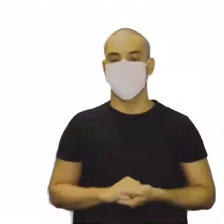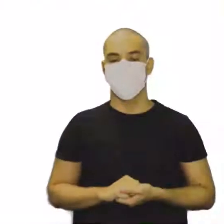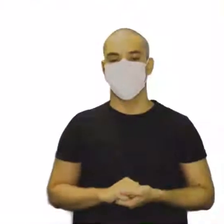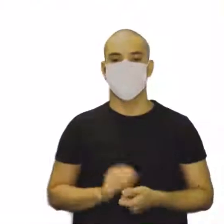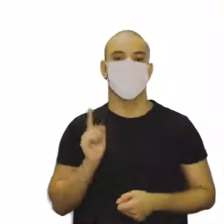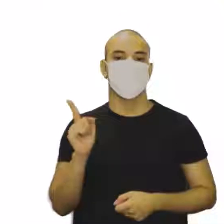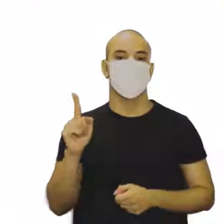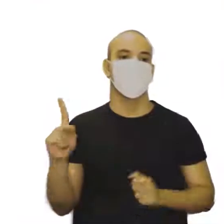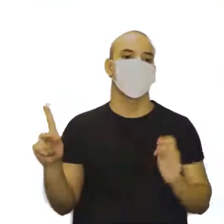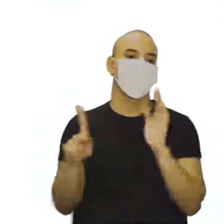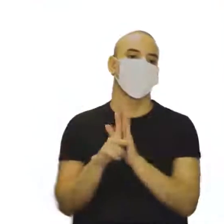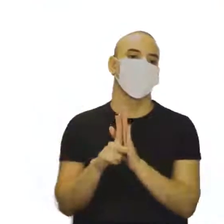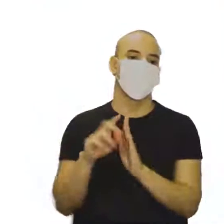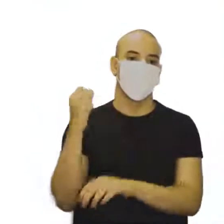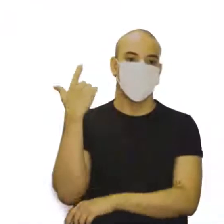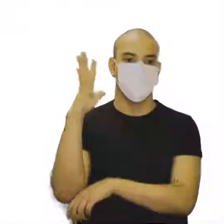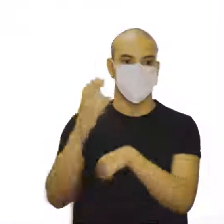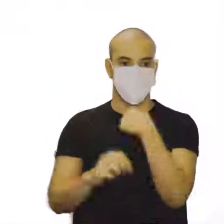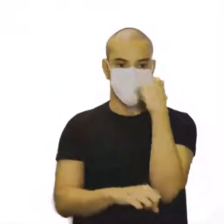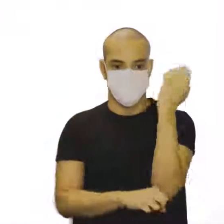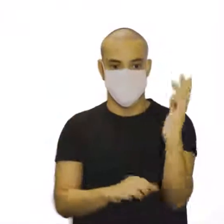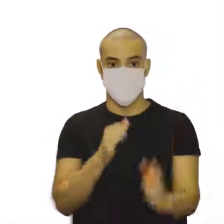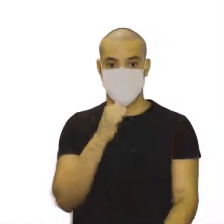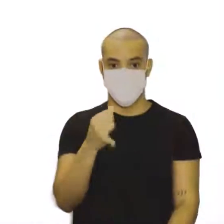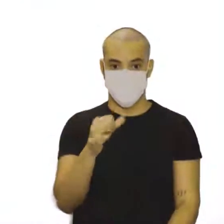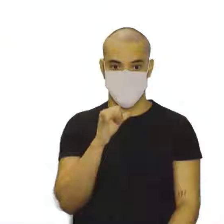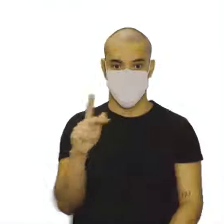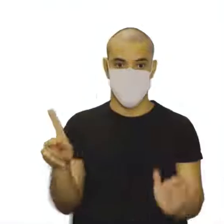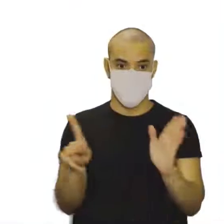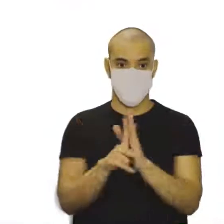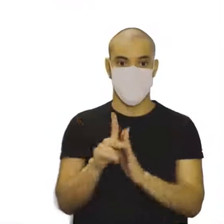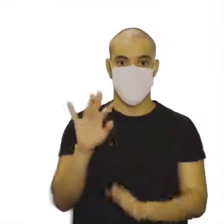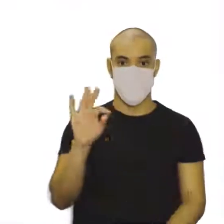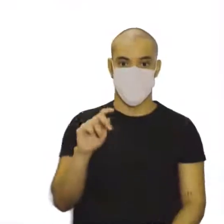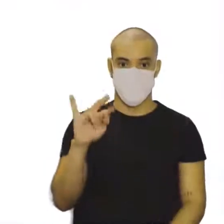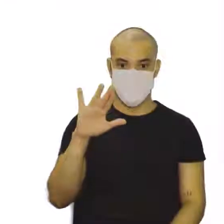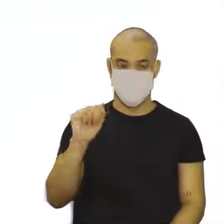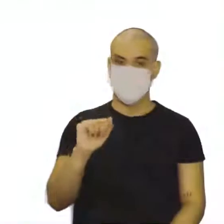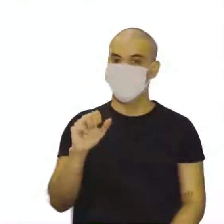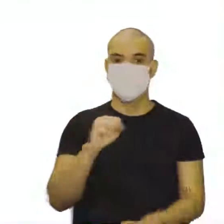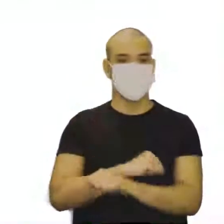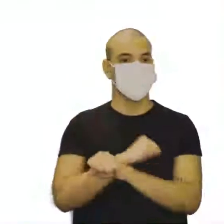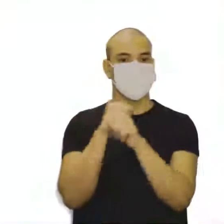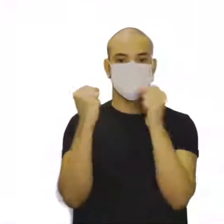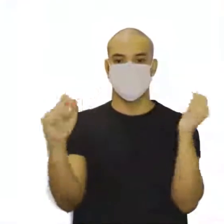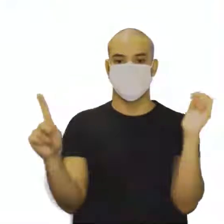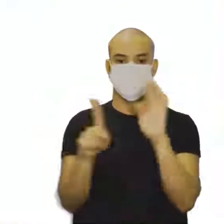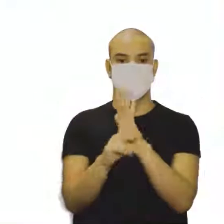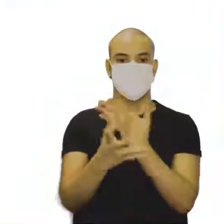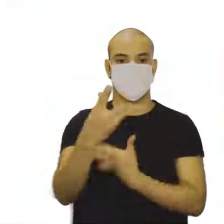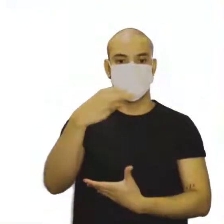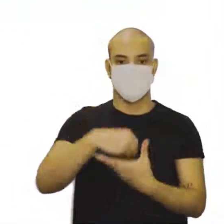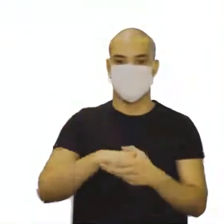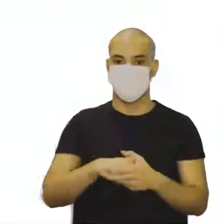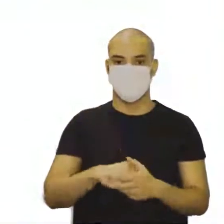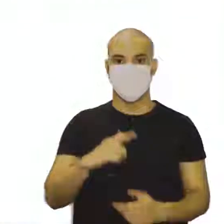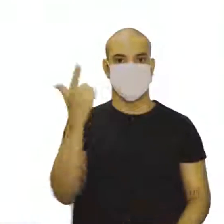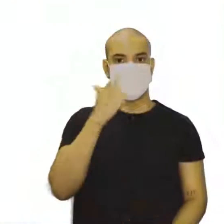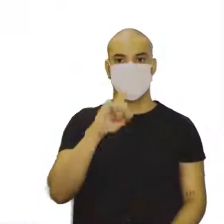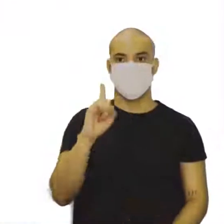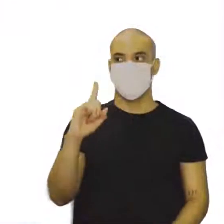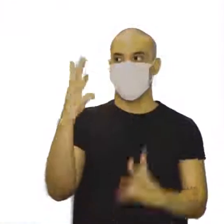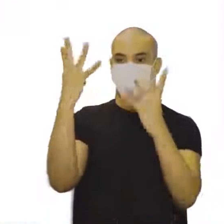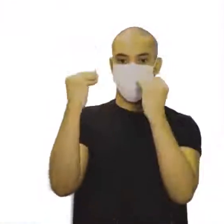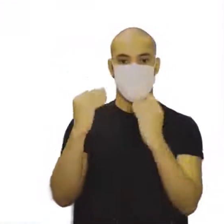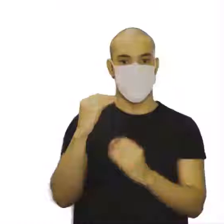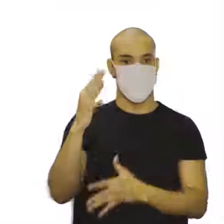pessoal, devido à própria natureza do sistema elétrico de potência, é impossível tornar o sistema elétrico imune a